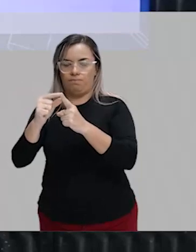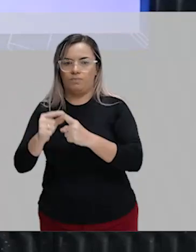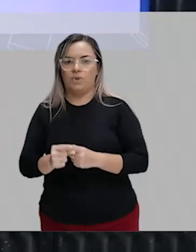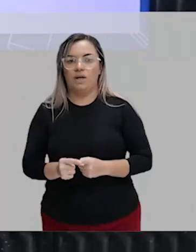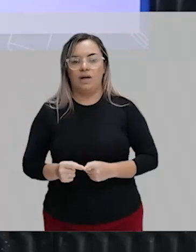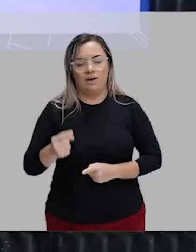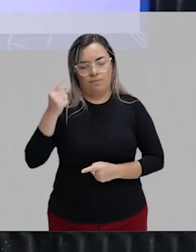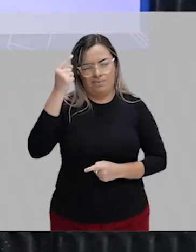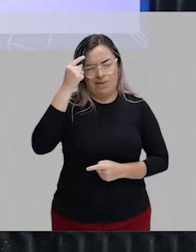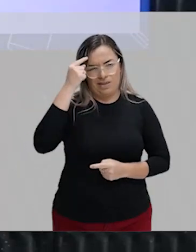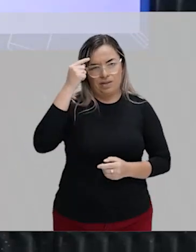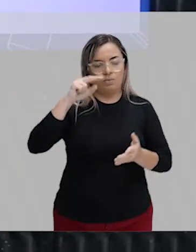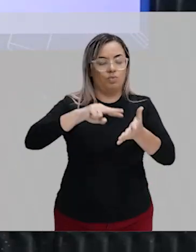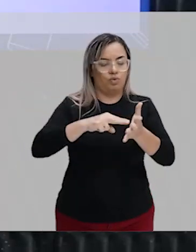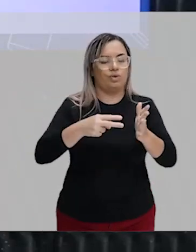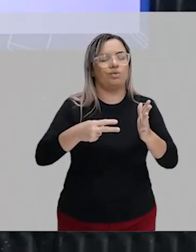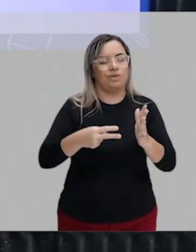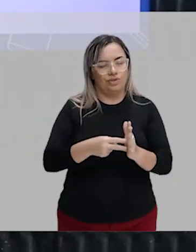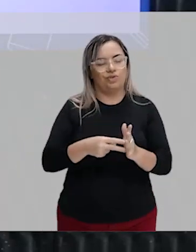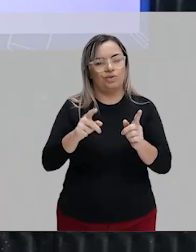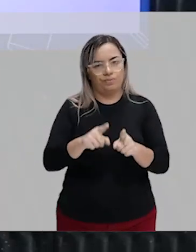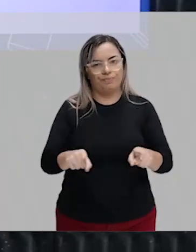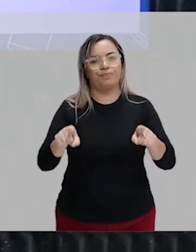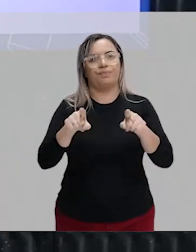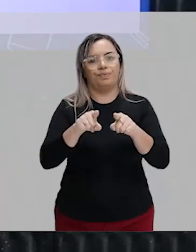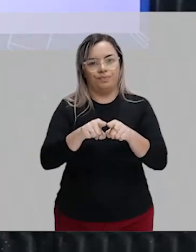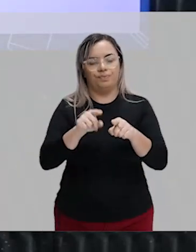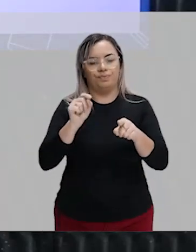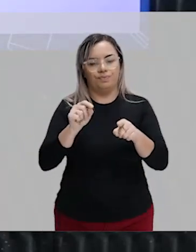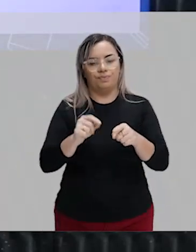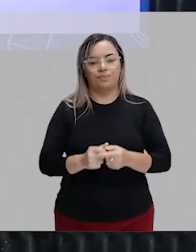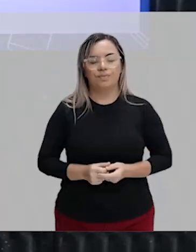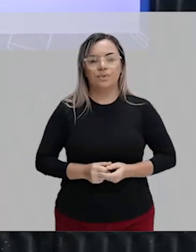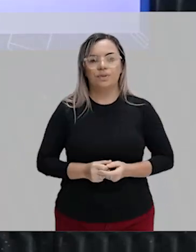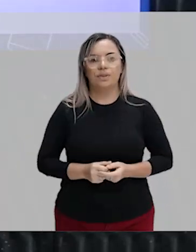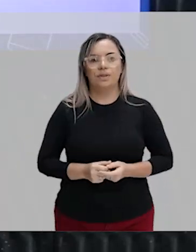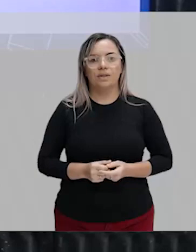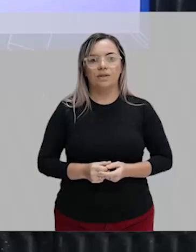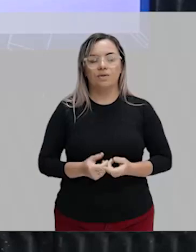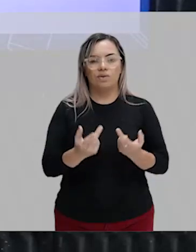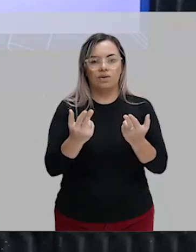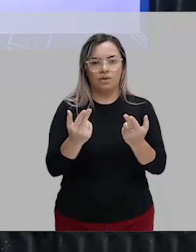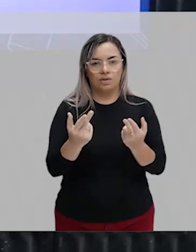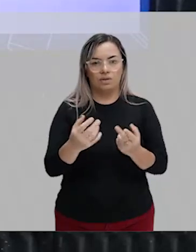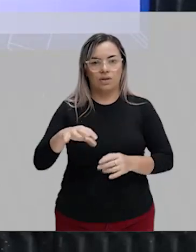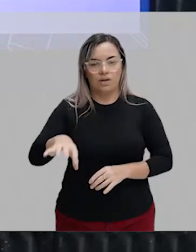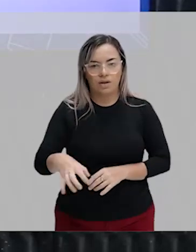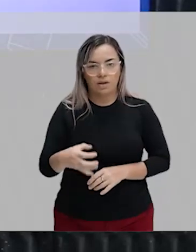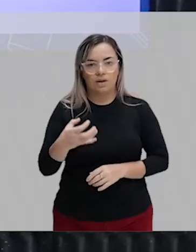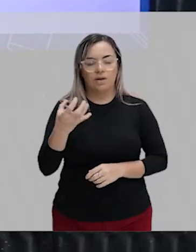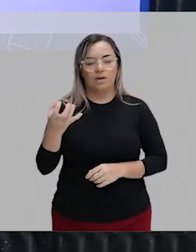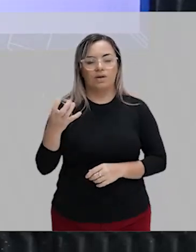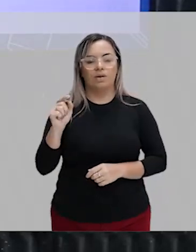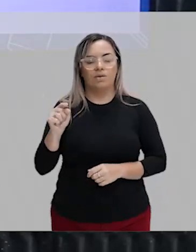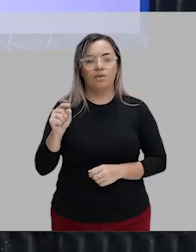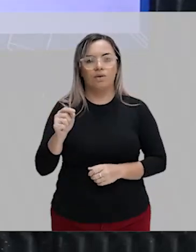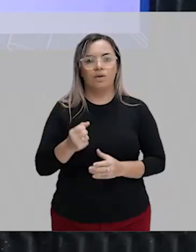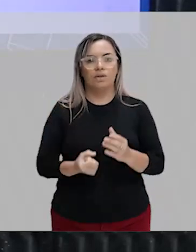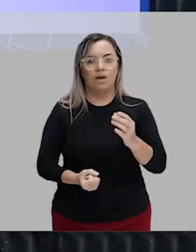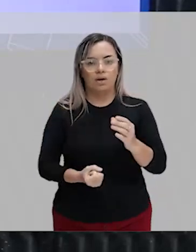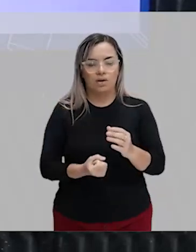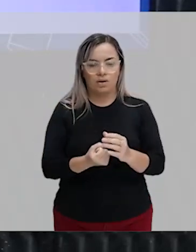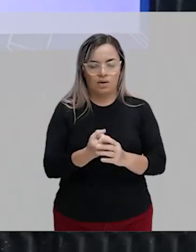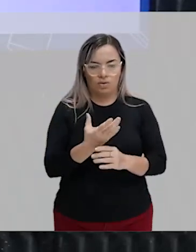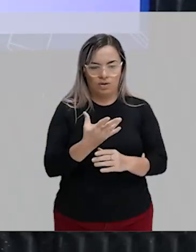vai mudar o sentido da palavra, né? Da mesma forma, isso acontece com a formação